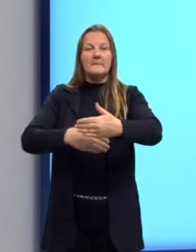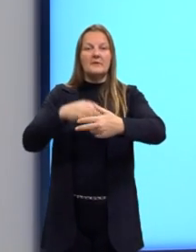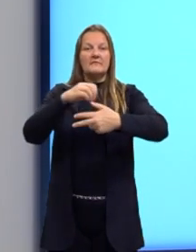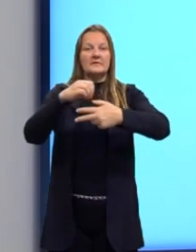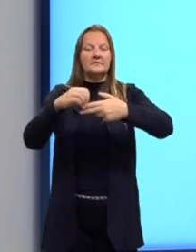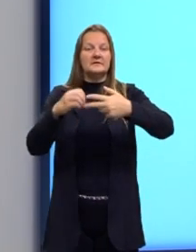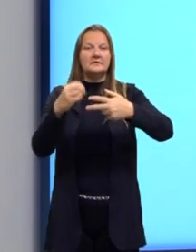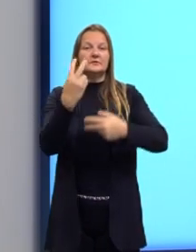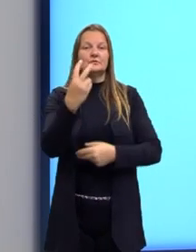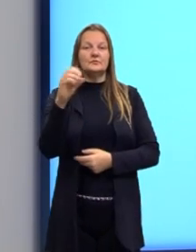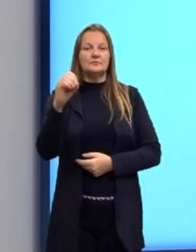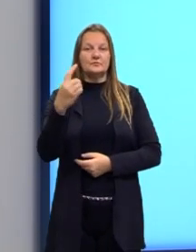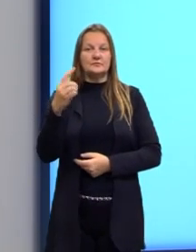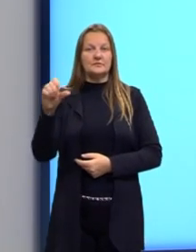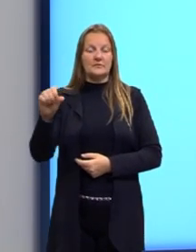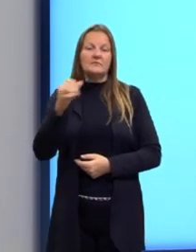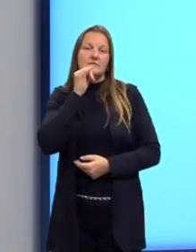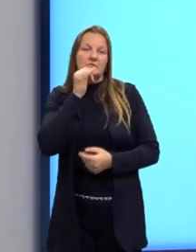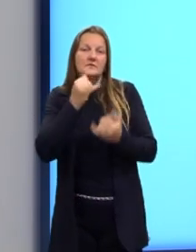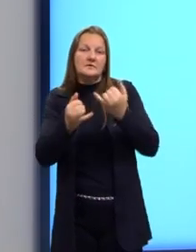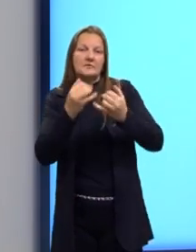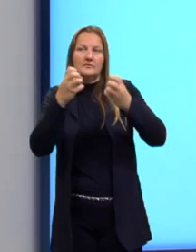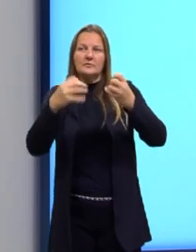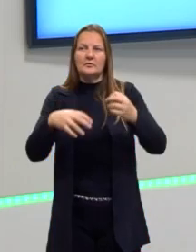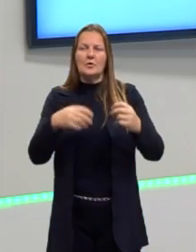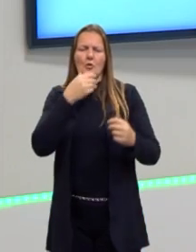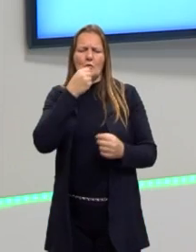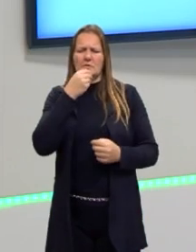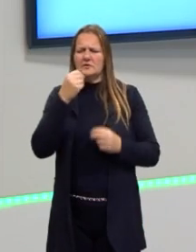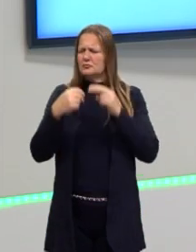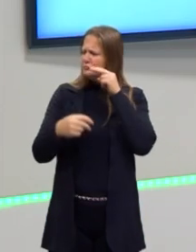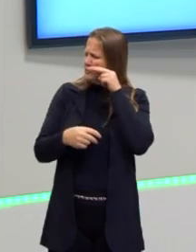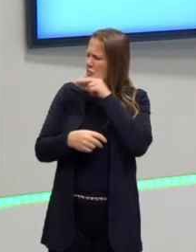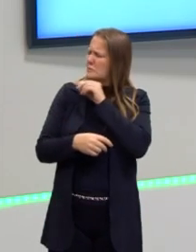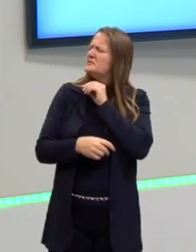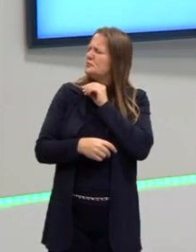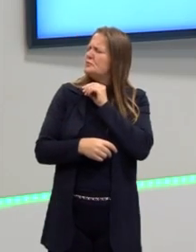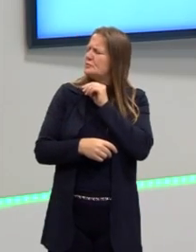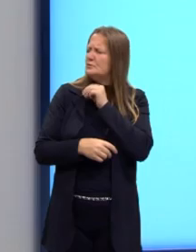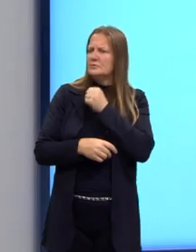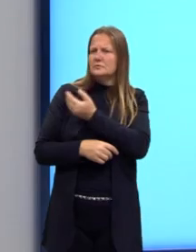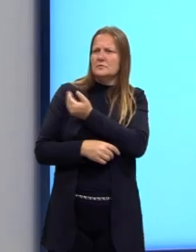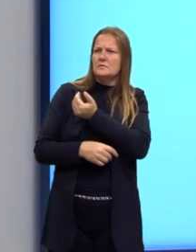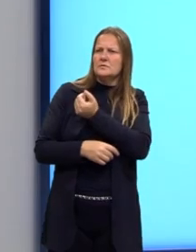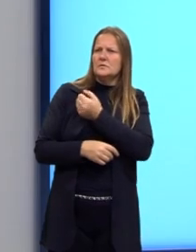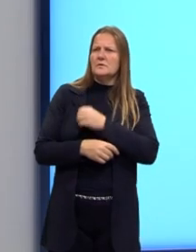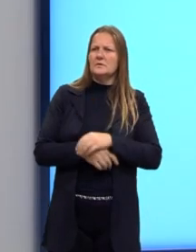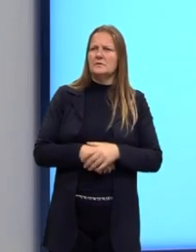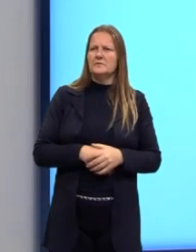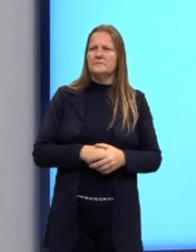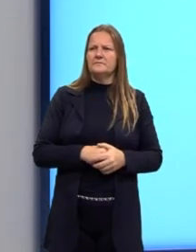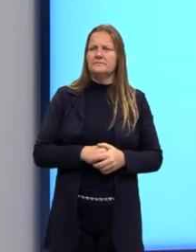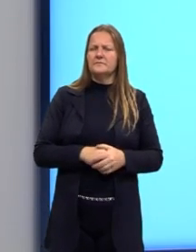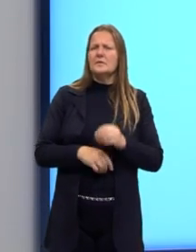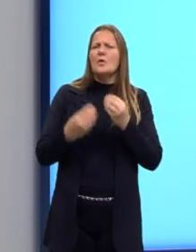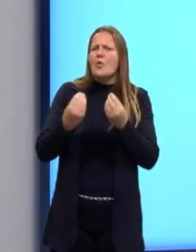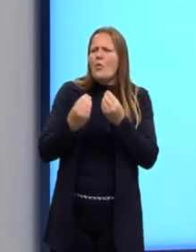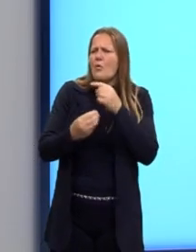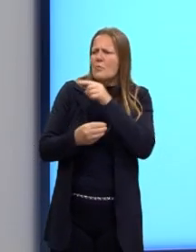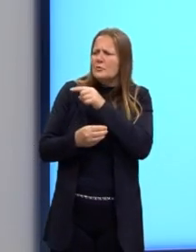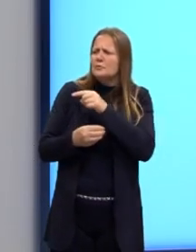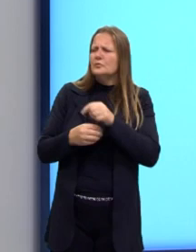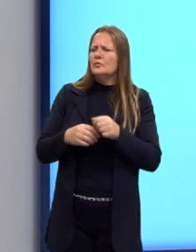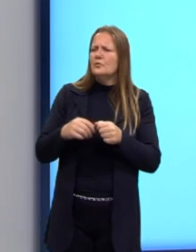2019 o menino olha para o outro e diz How Do You turn Down como é que você